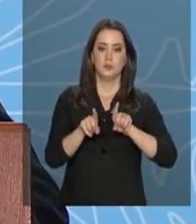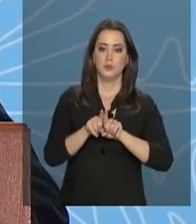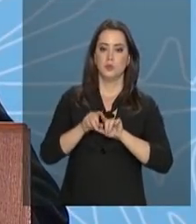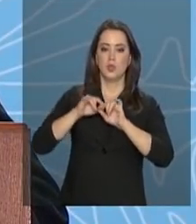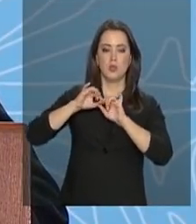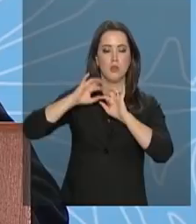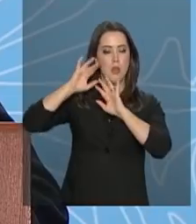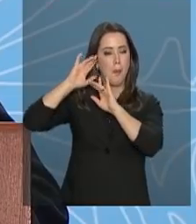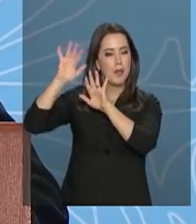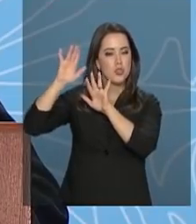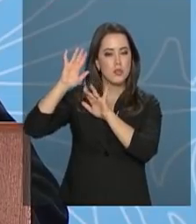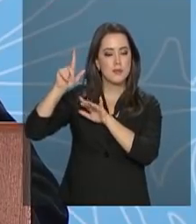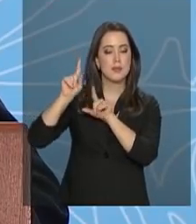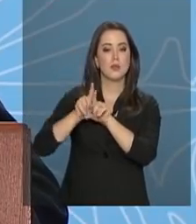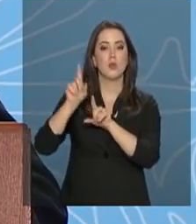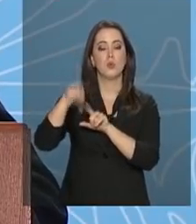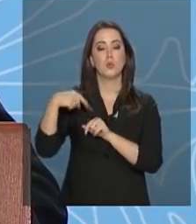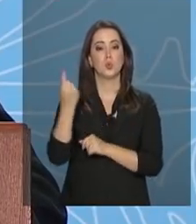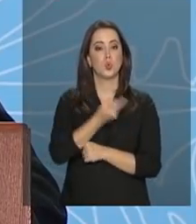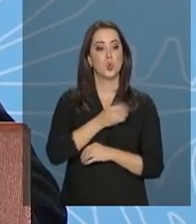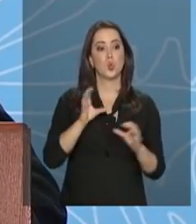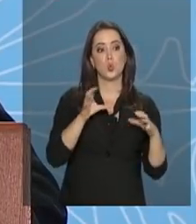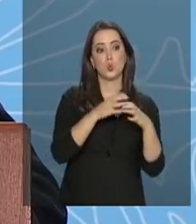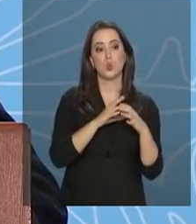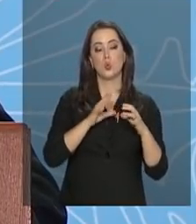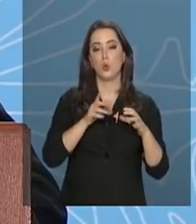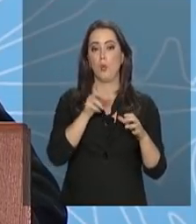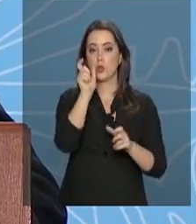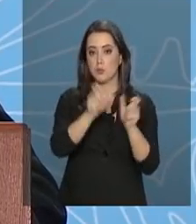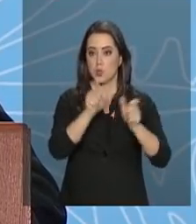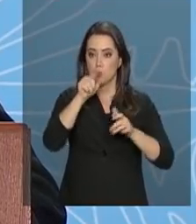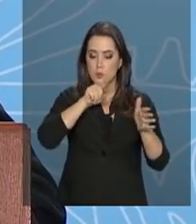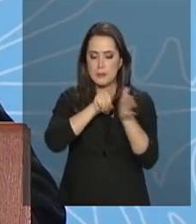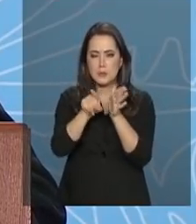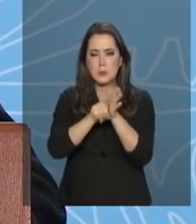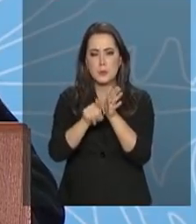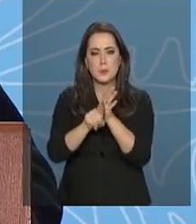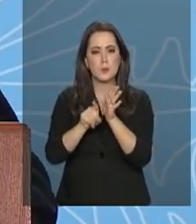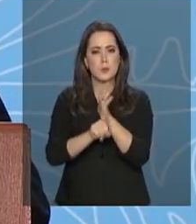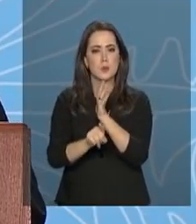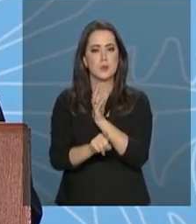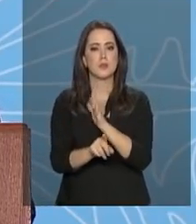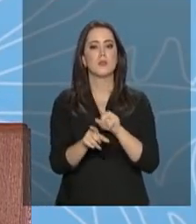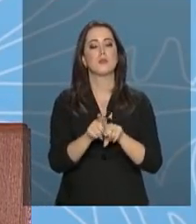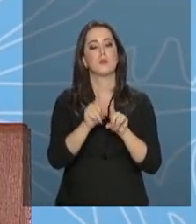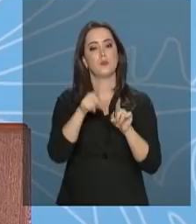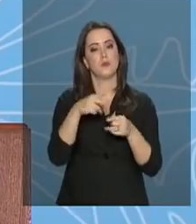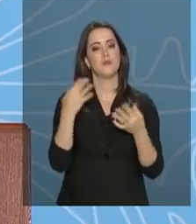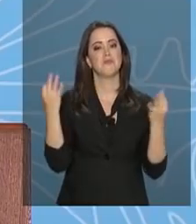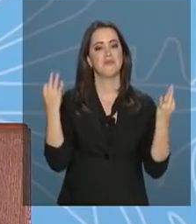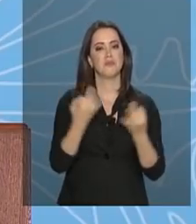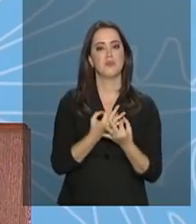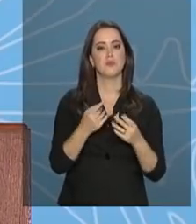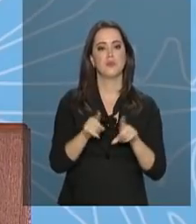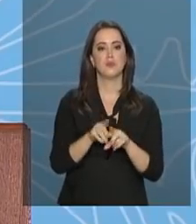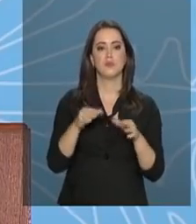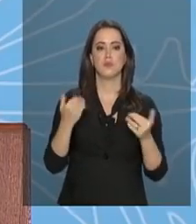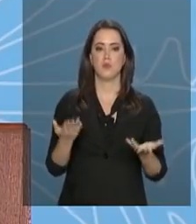criatividade de nossos cientistas e pesquisadores aliás magnificamente